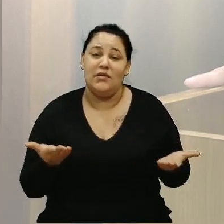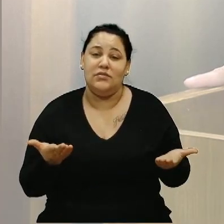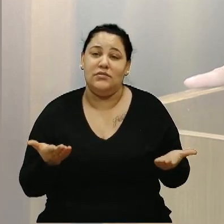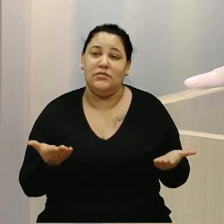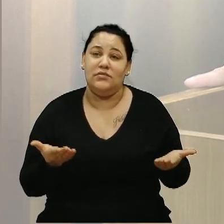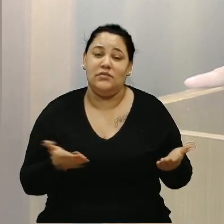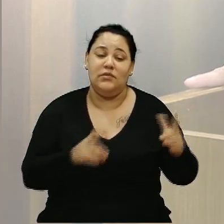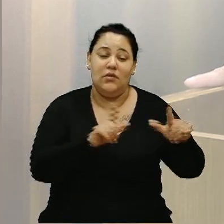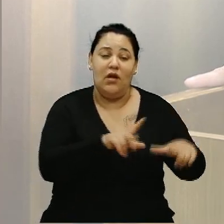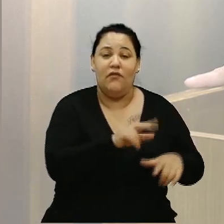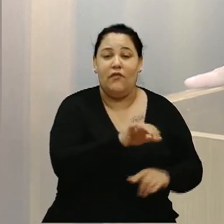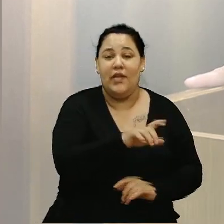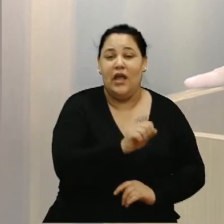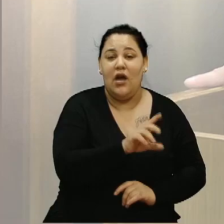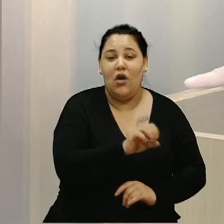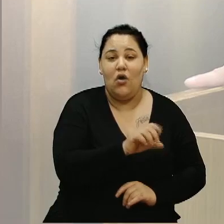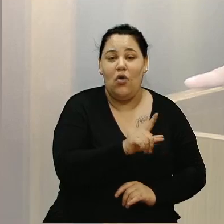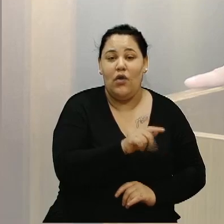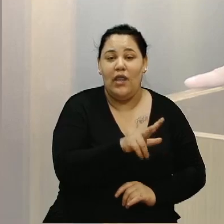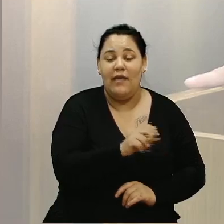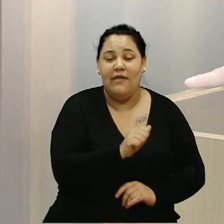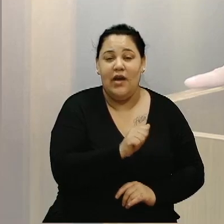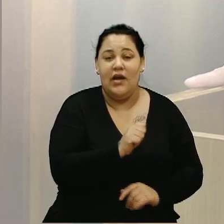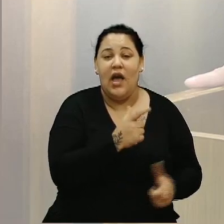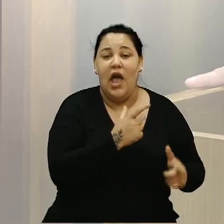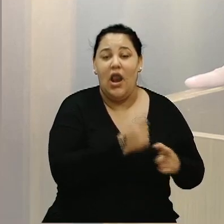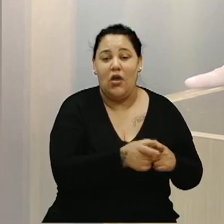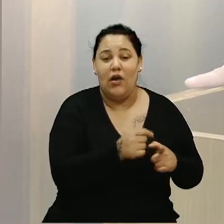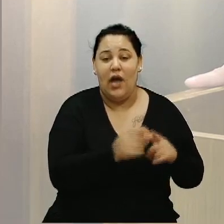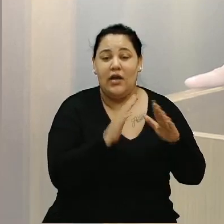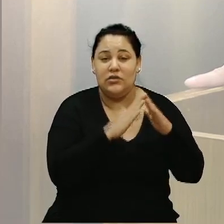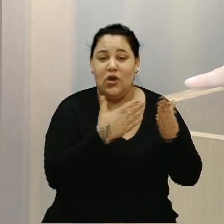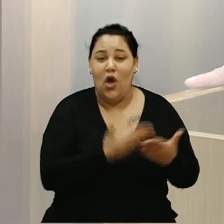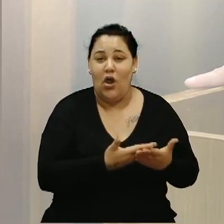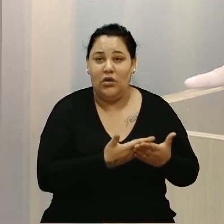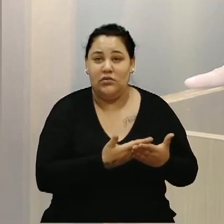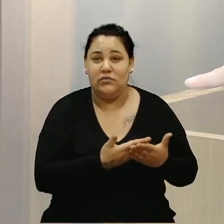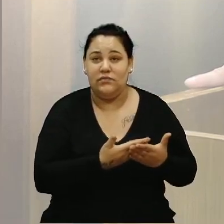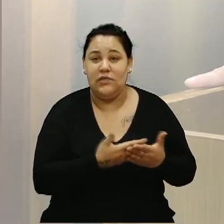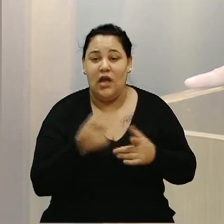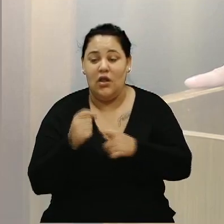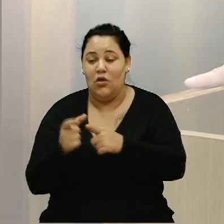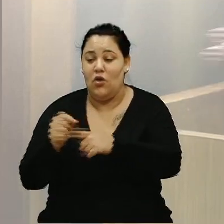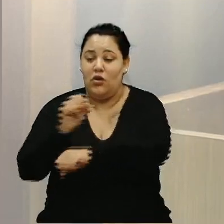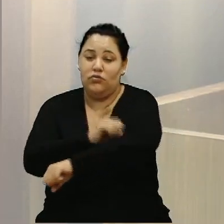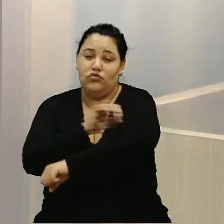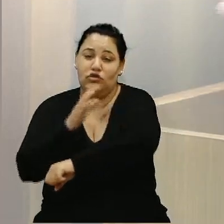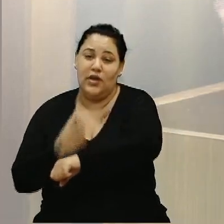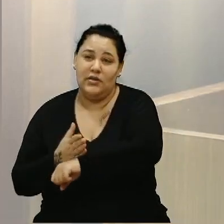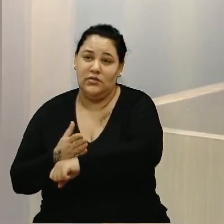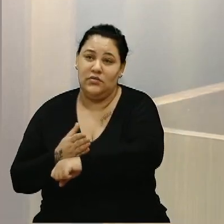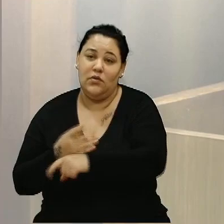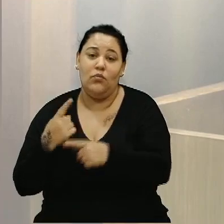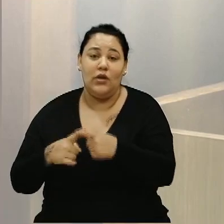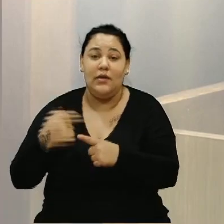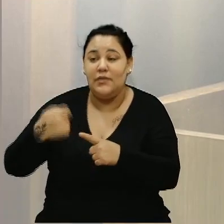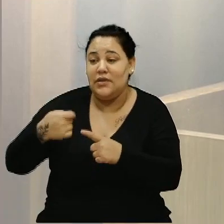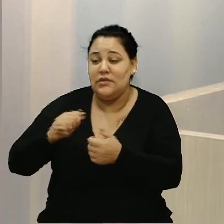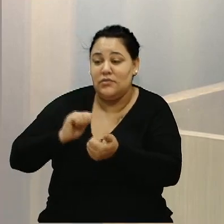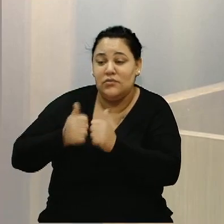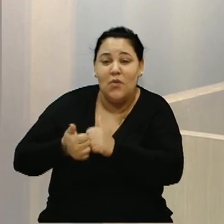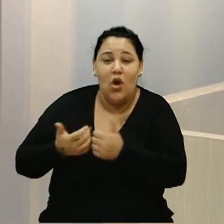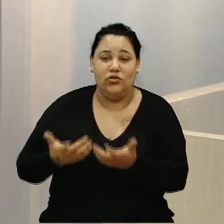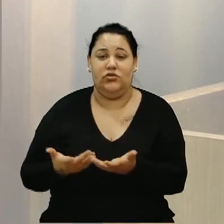Vila Oliva, a alternativa é locar. A escola de Vila Oliva loca um ginásio, porque eles precisam fazer